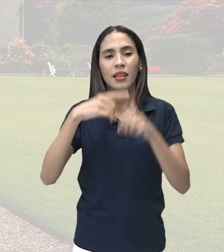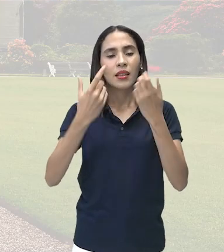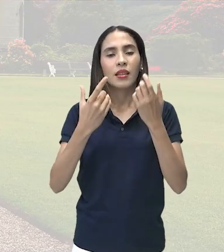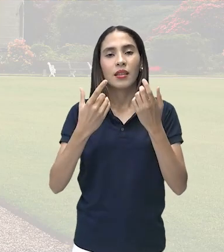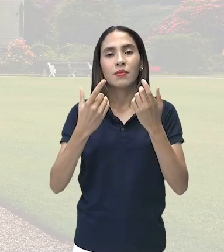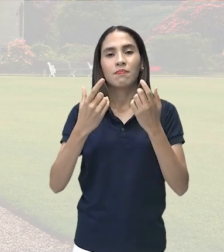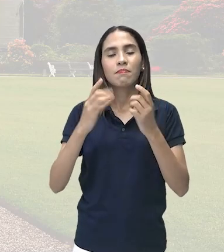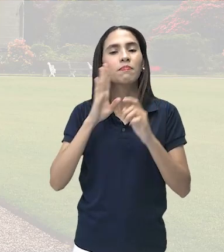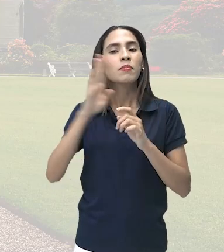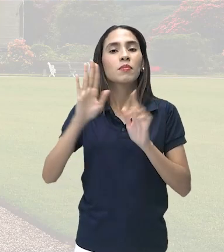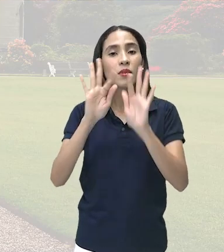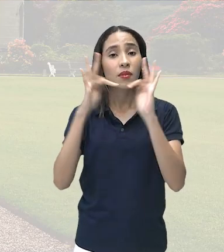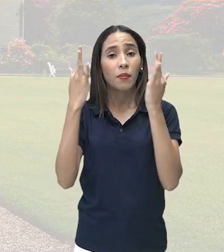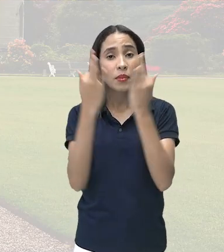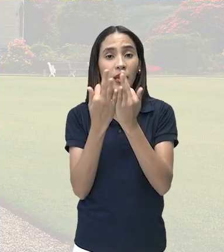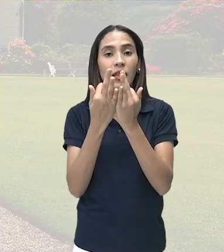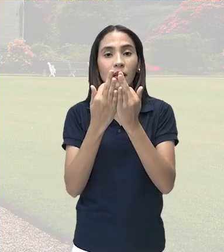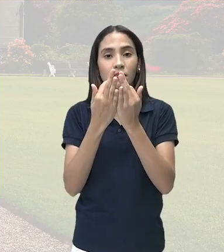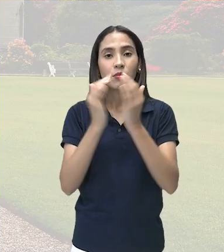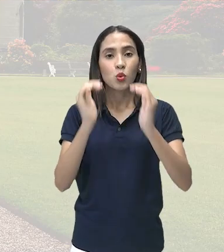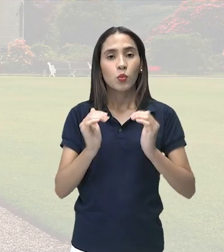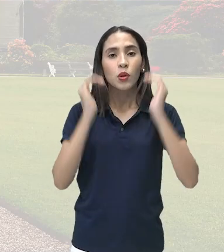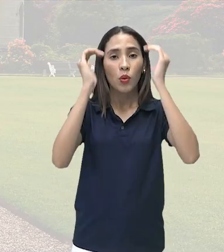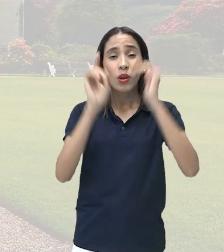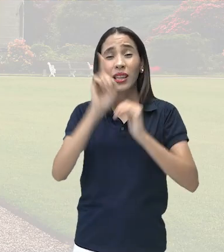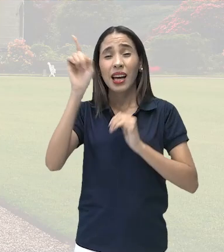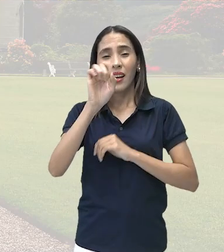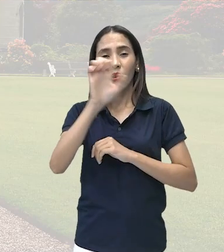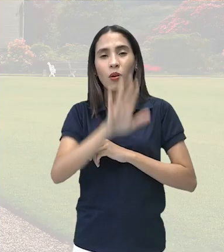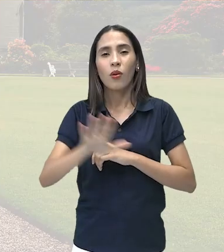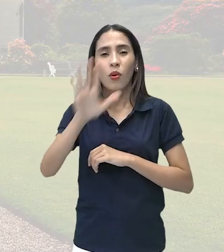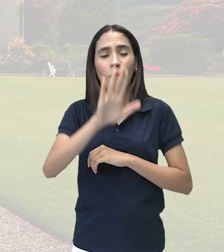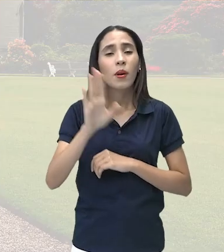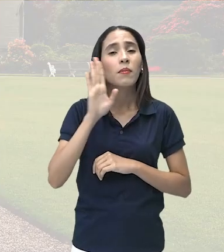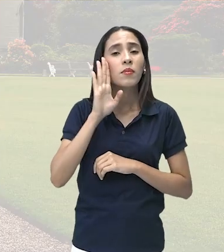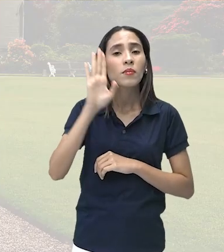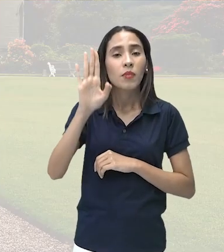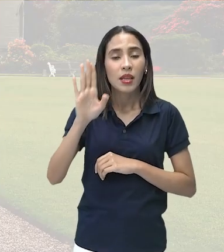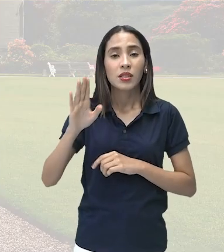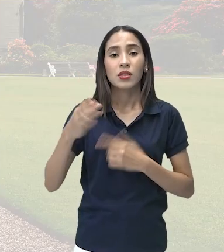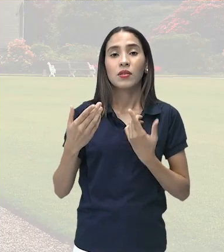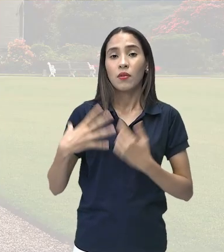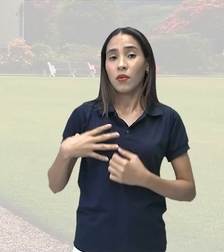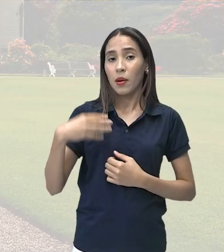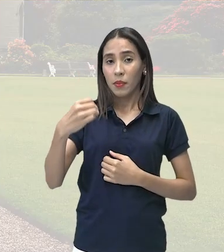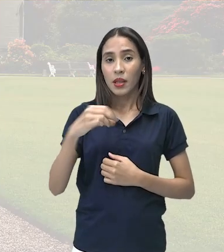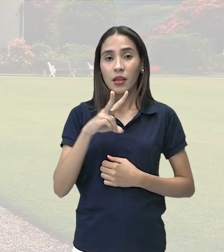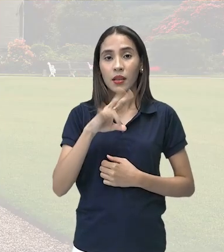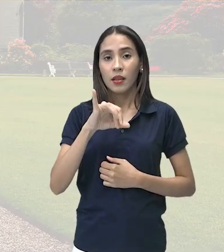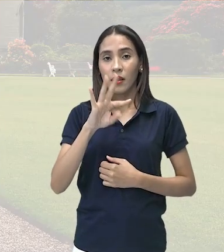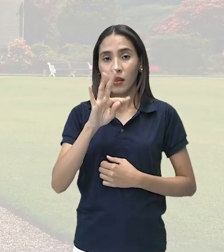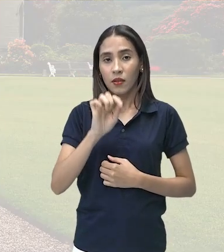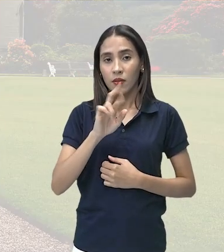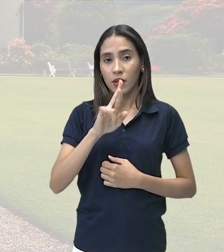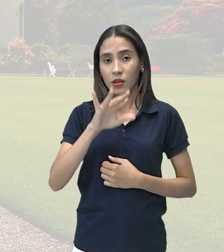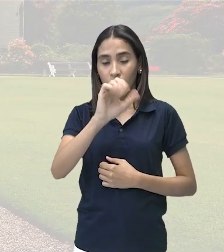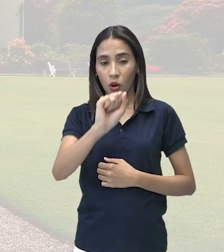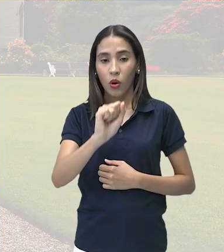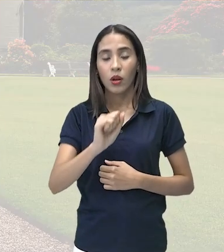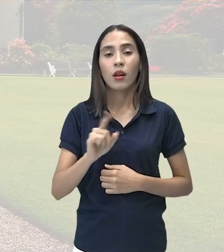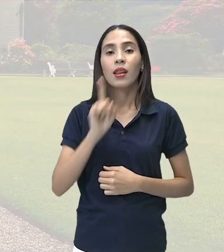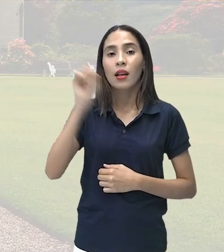destaca nas famílias reais da Europa, especialmente entre os descendentes da rainha Vitória do